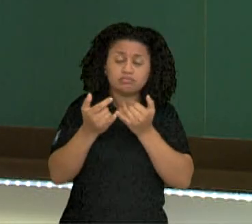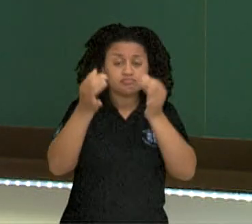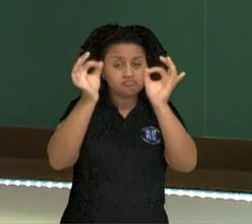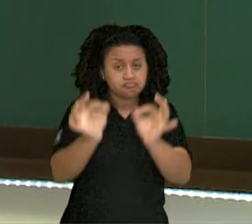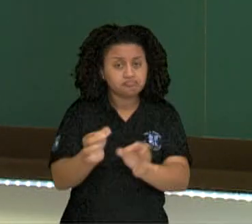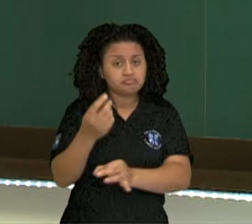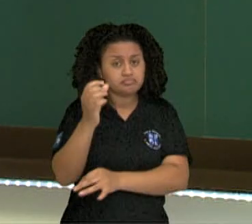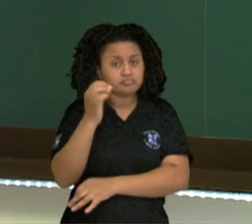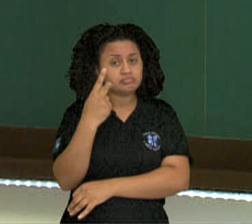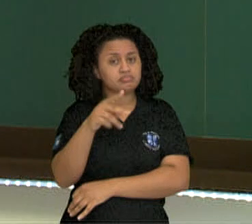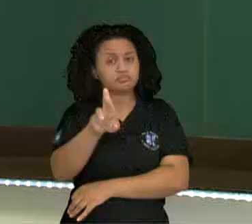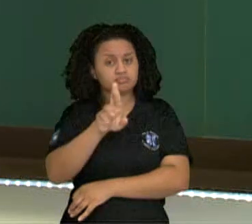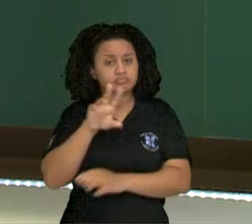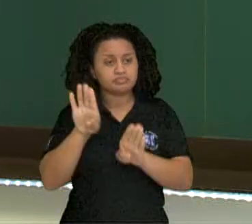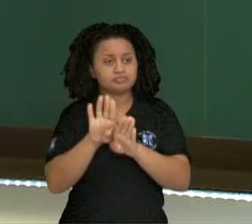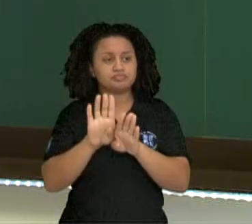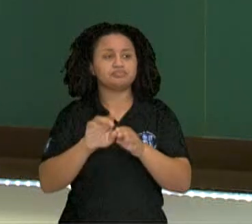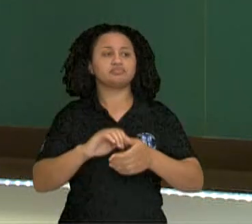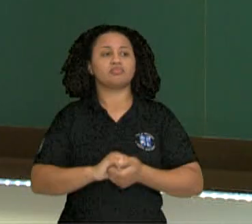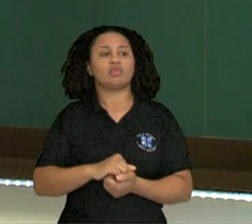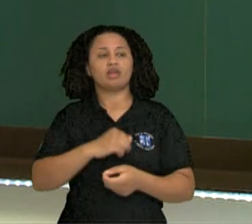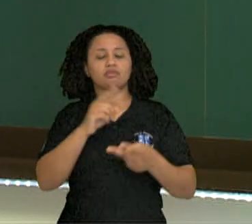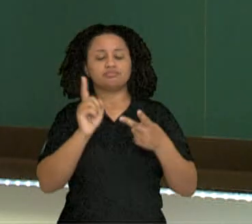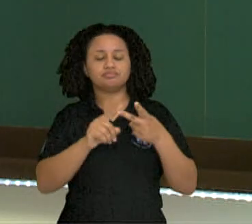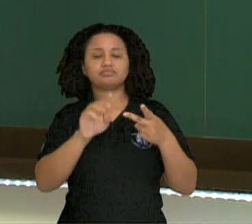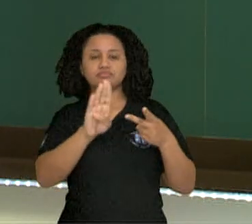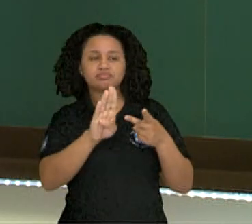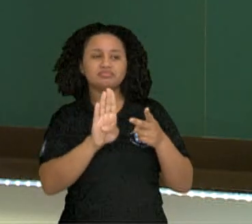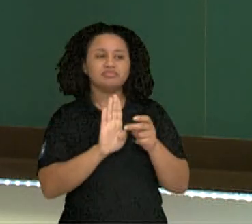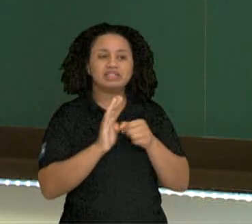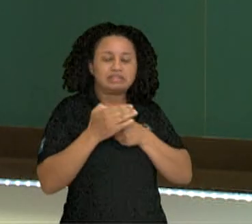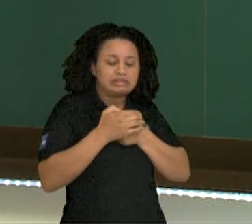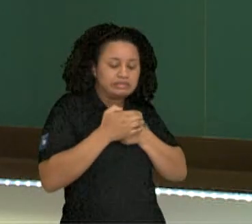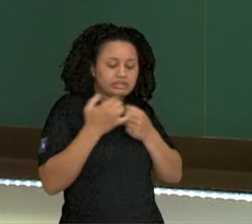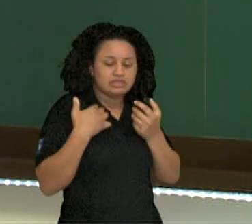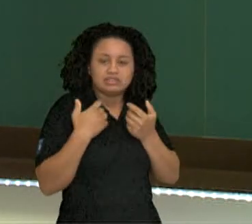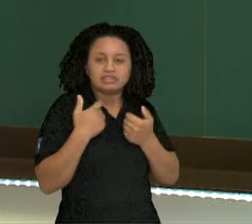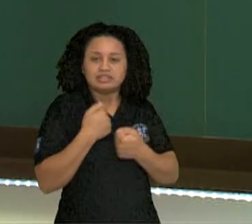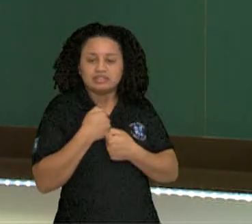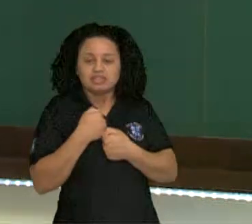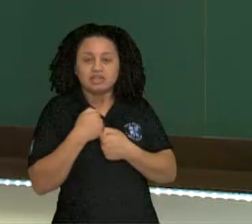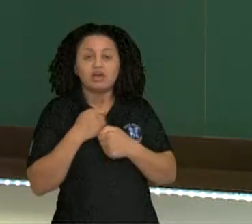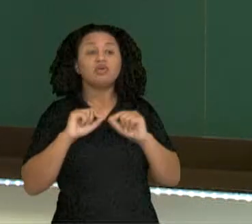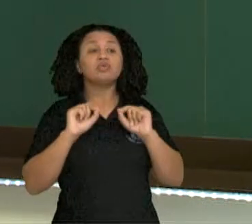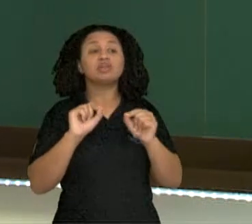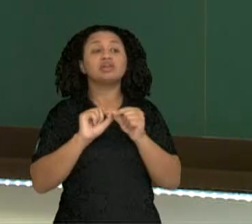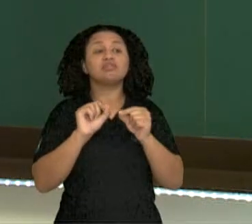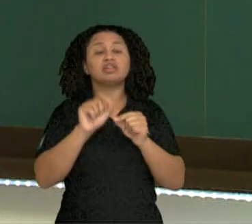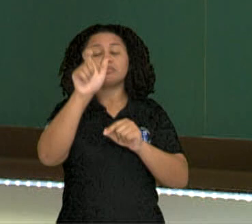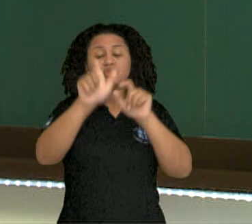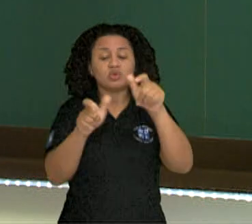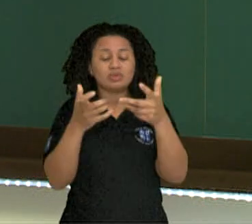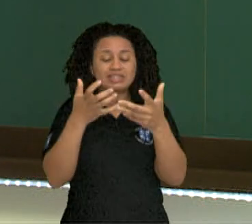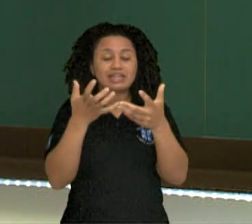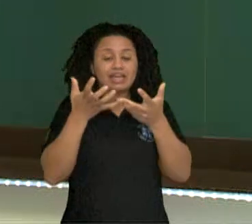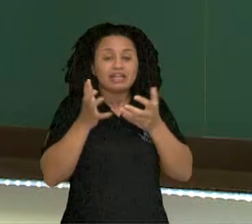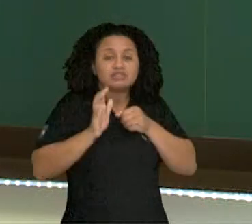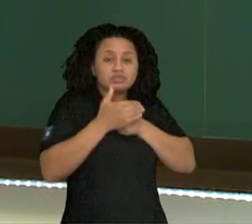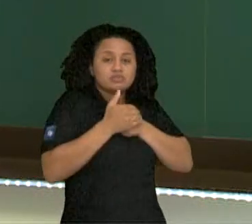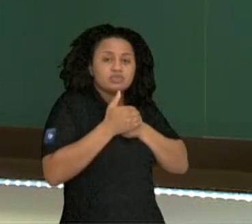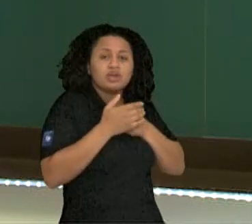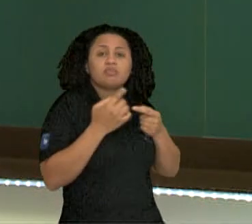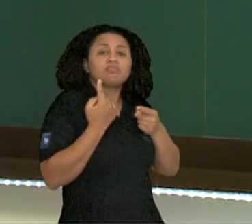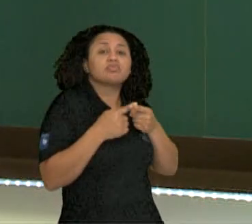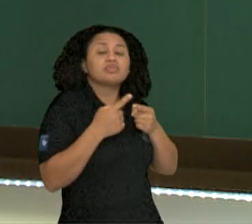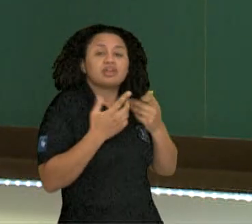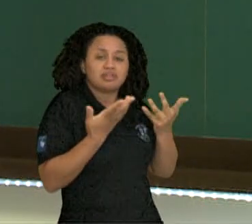B, no te escondas e no reprimas. O que pode levar alguém a reprimir-se, a esconder-se?